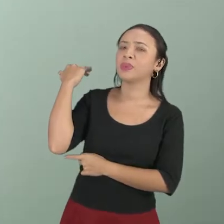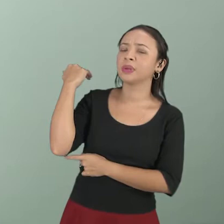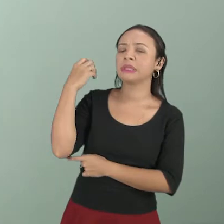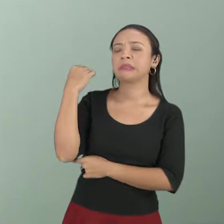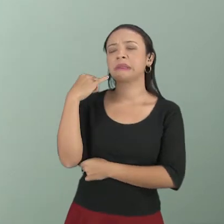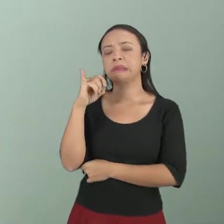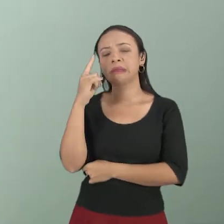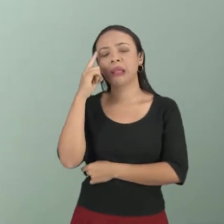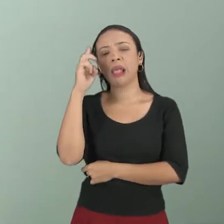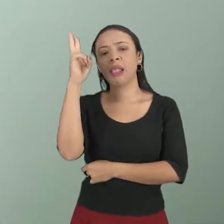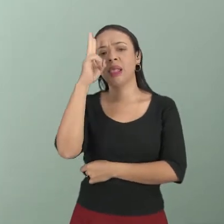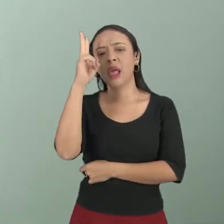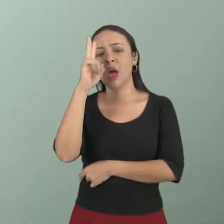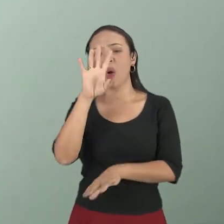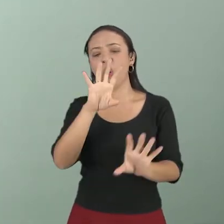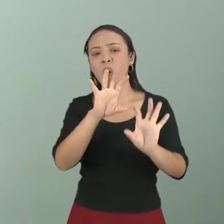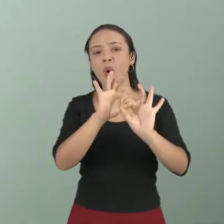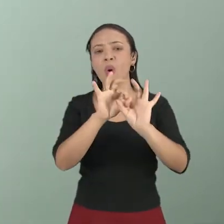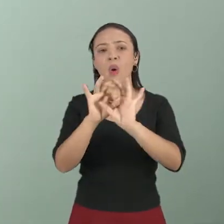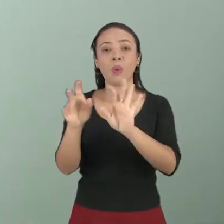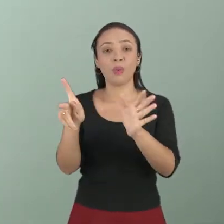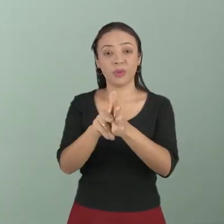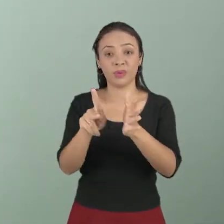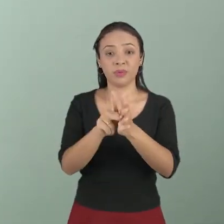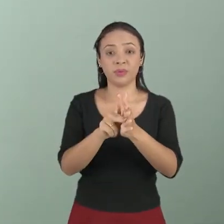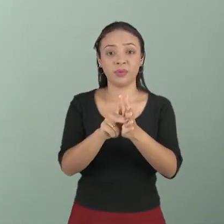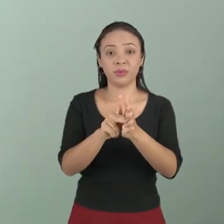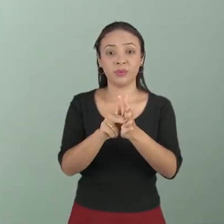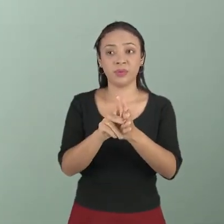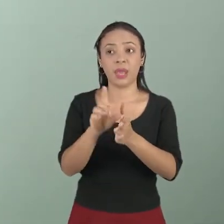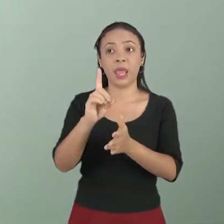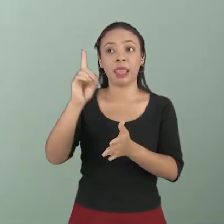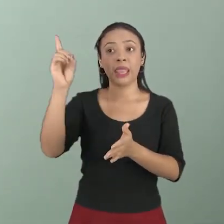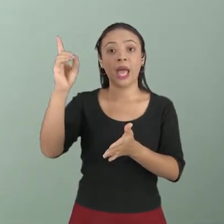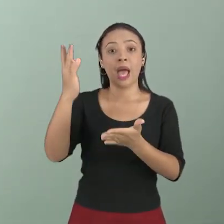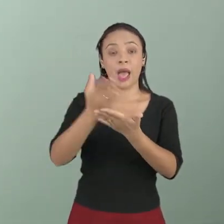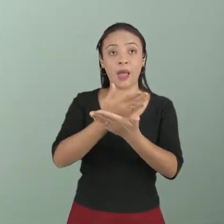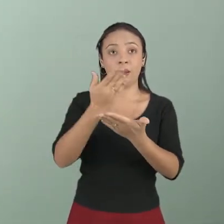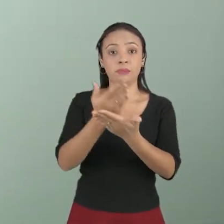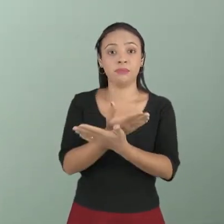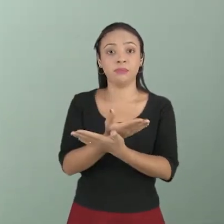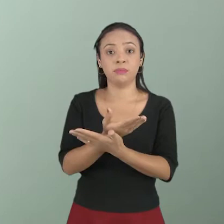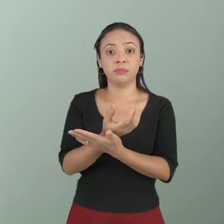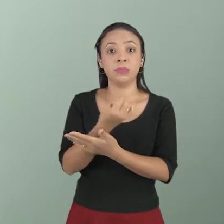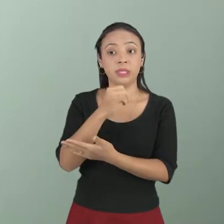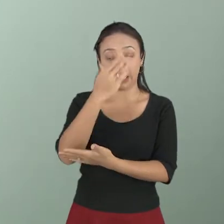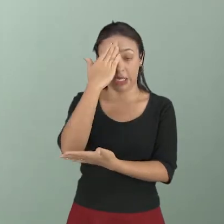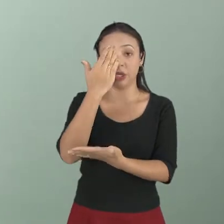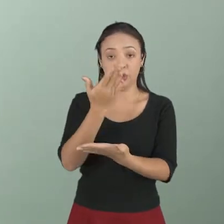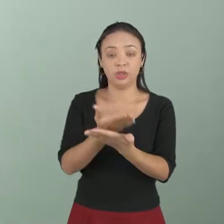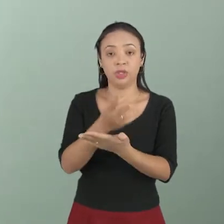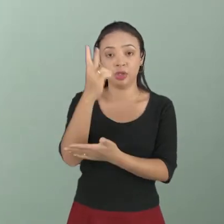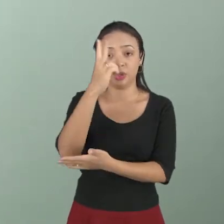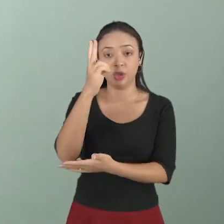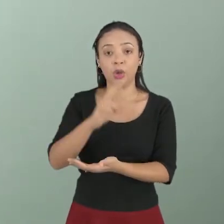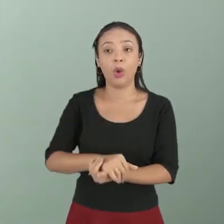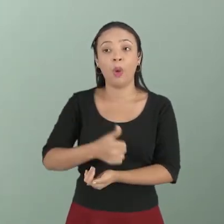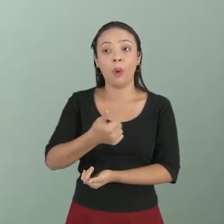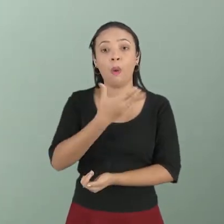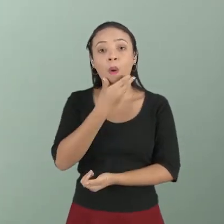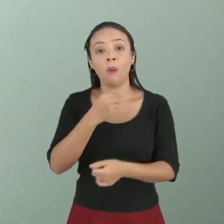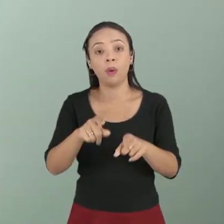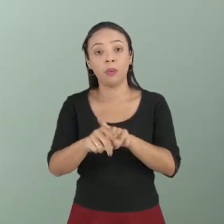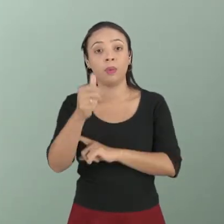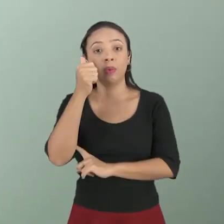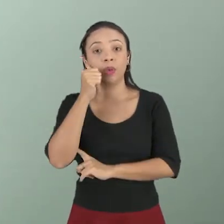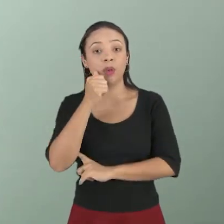for olhar a contextualização que está lá na Bíblia, primeiro homem e a primeira mulher, se você acredita, né, na história bíblica, eles viviam no